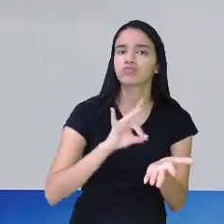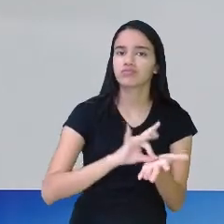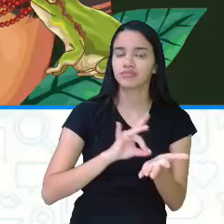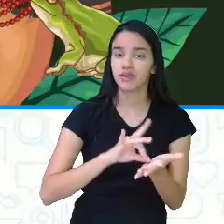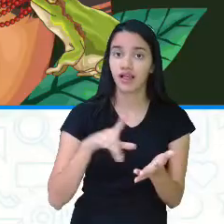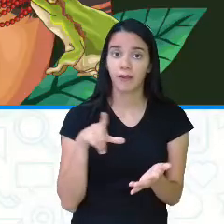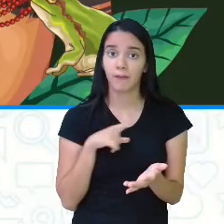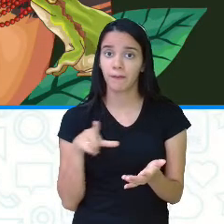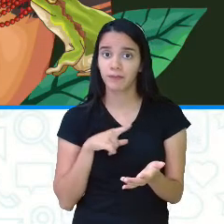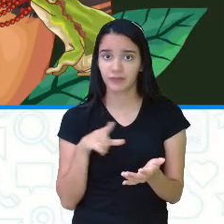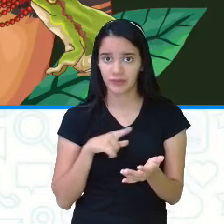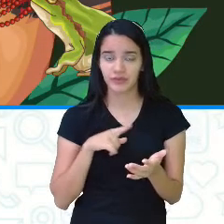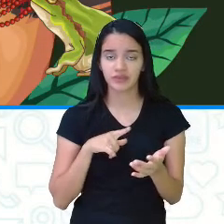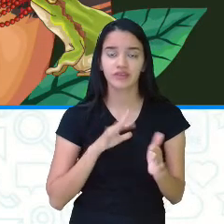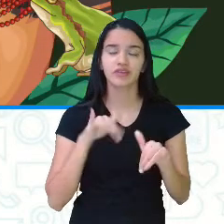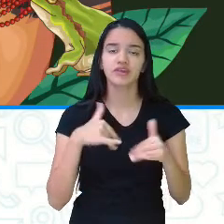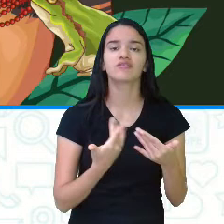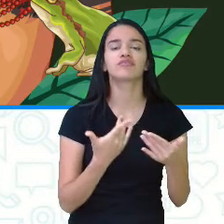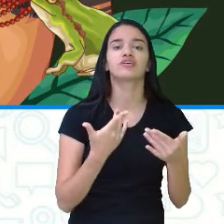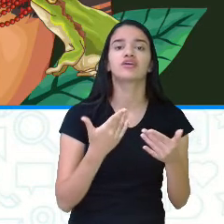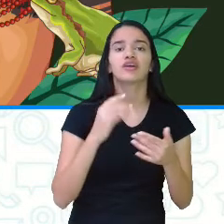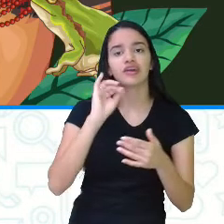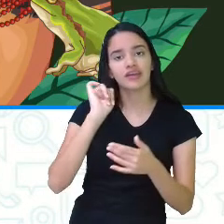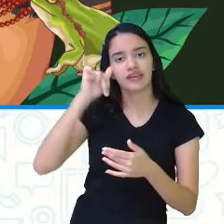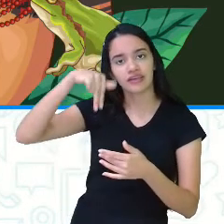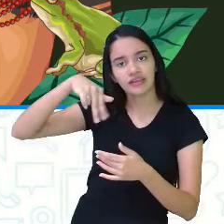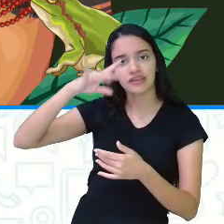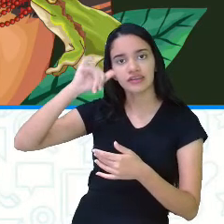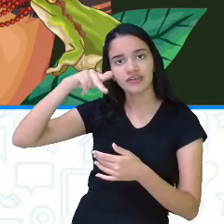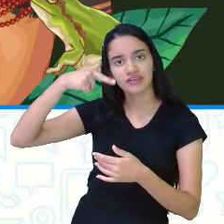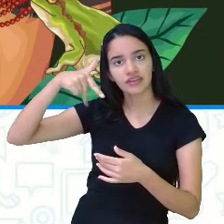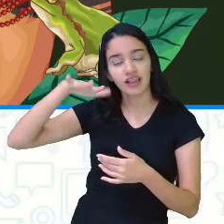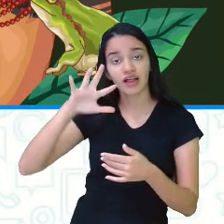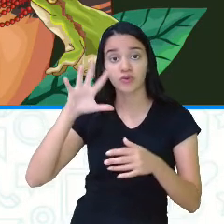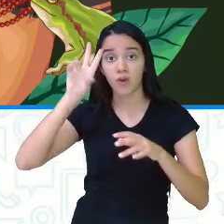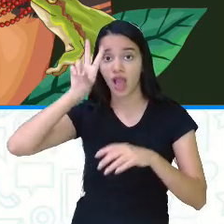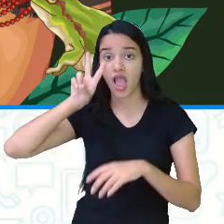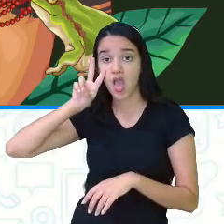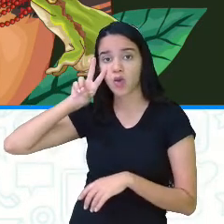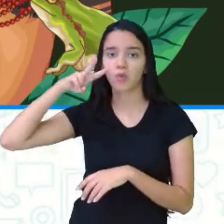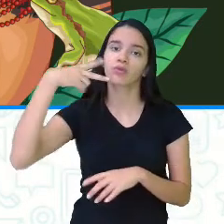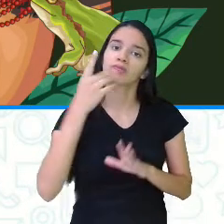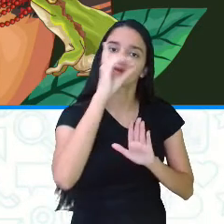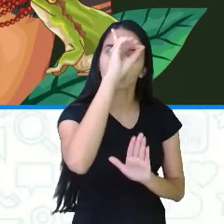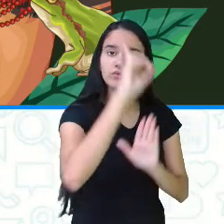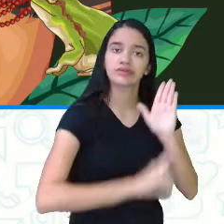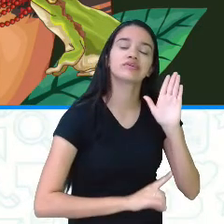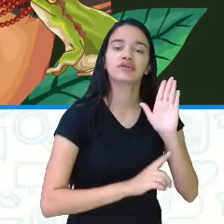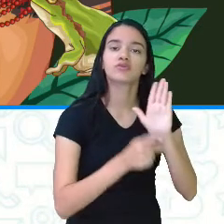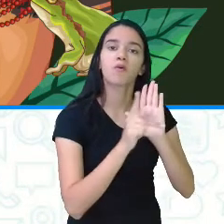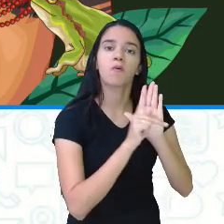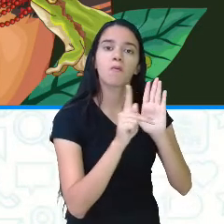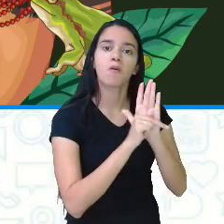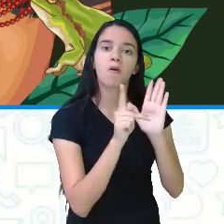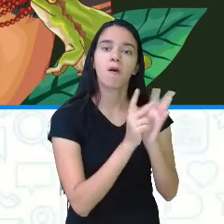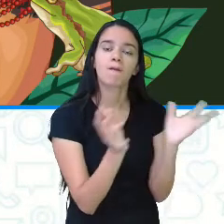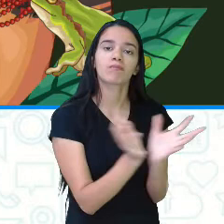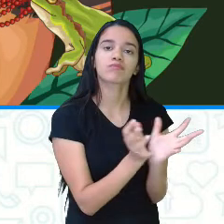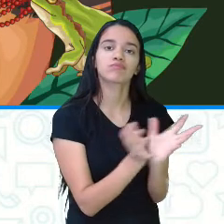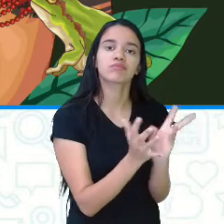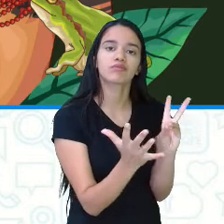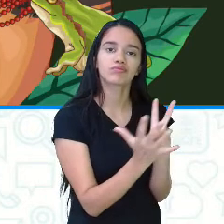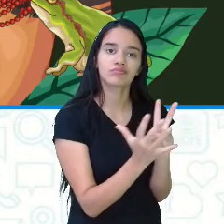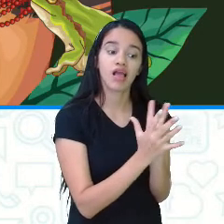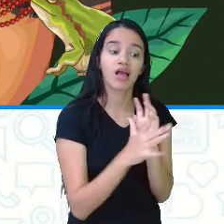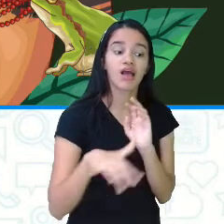Ele instituiu o indiginato, que é o reconhecimento do direito e primário dos povos nativos ao